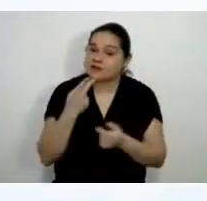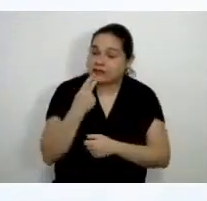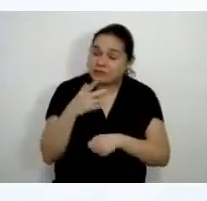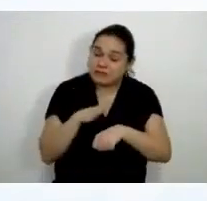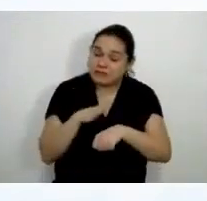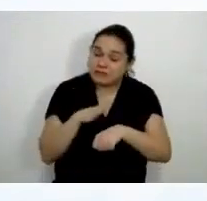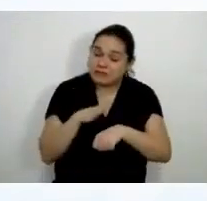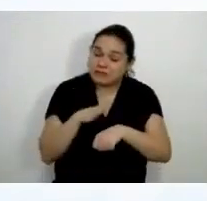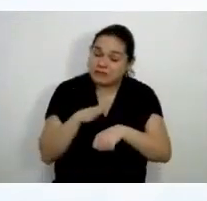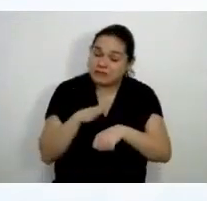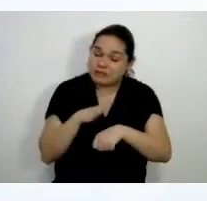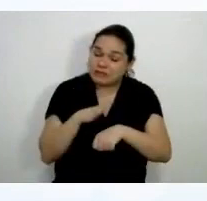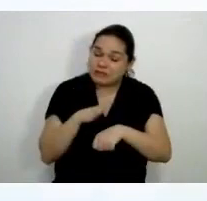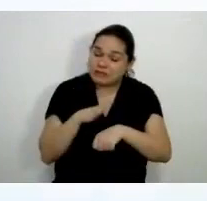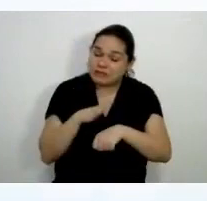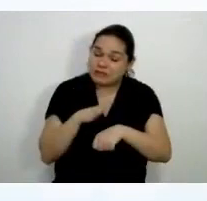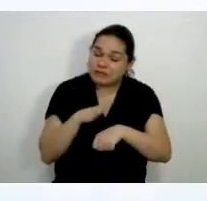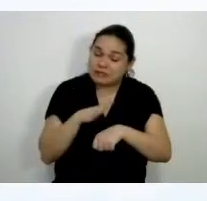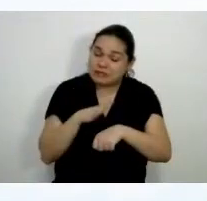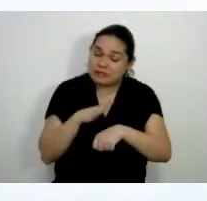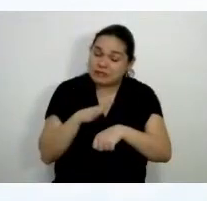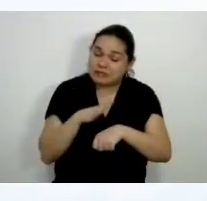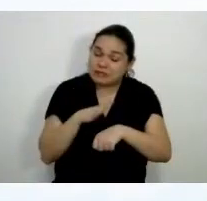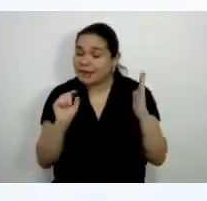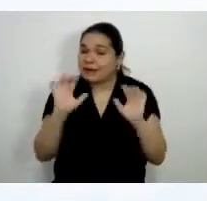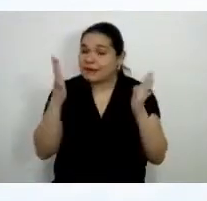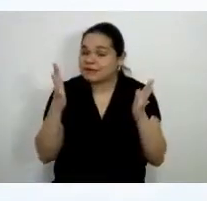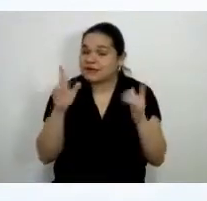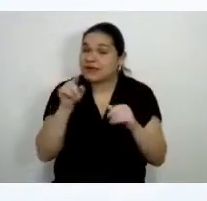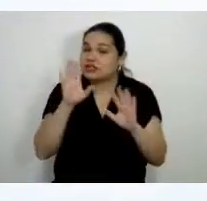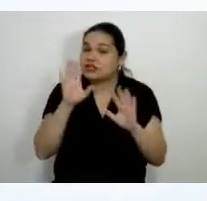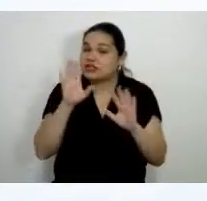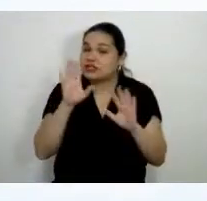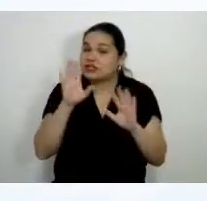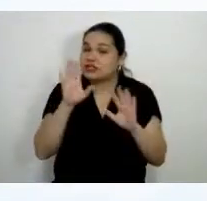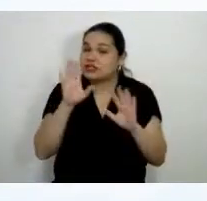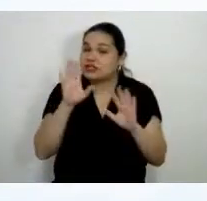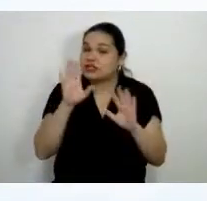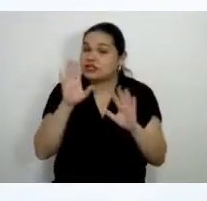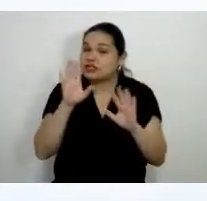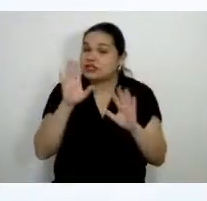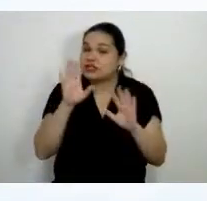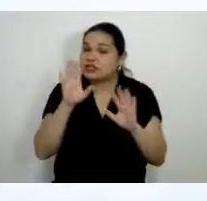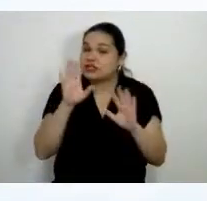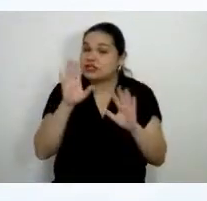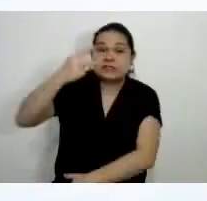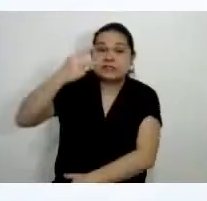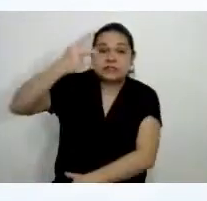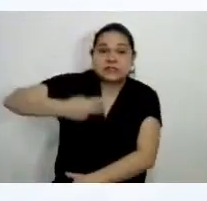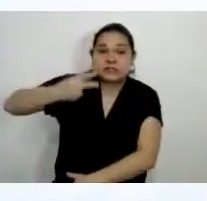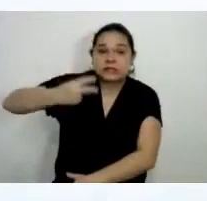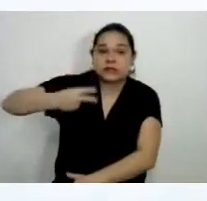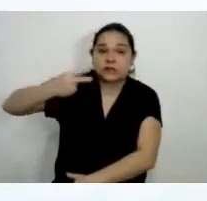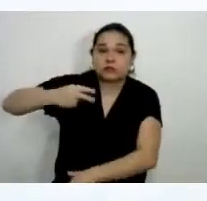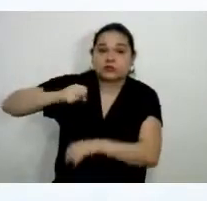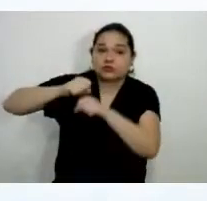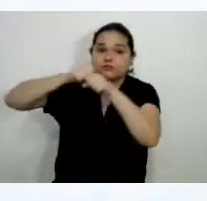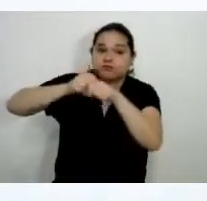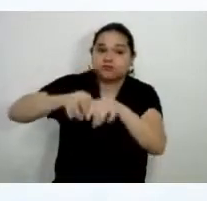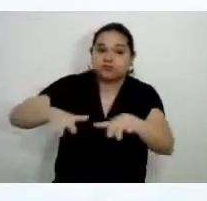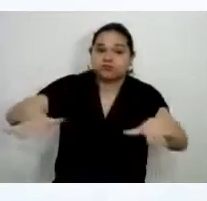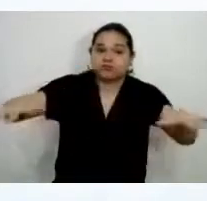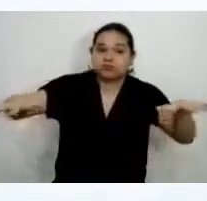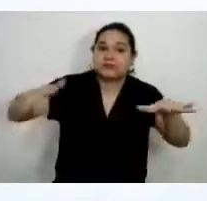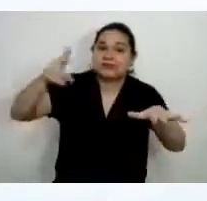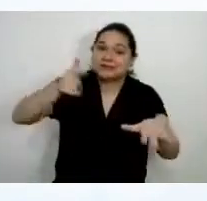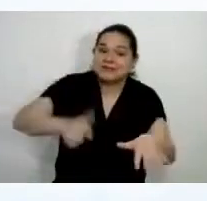uma segunda onda na Europa. Inclusive, as notícias que vêm de lá são complexas. Eles chegam a falar